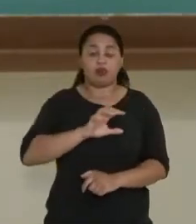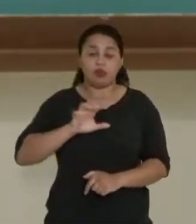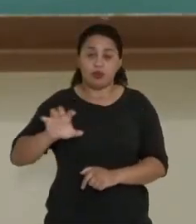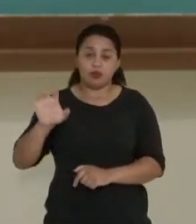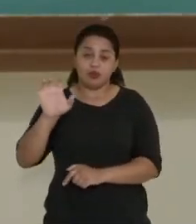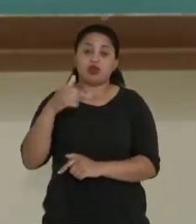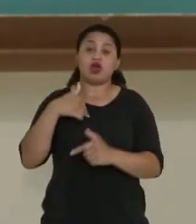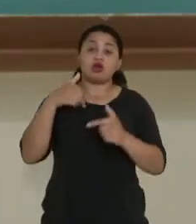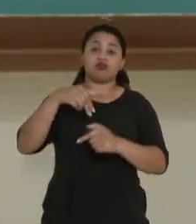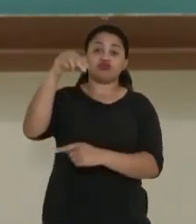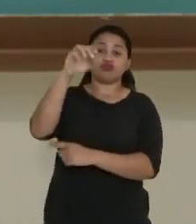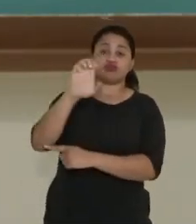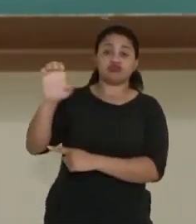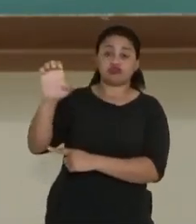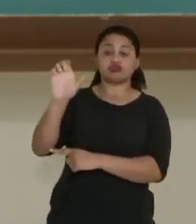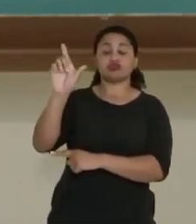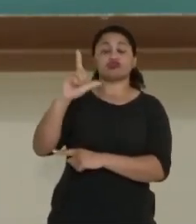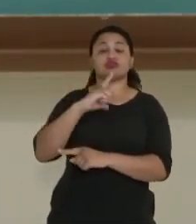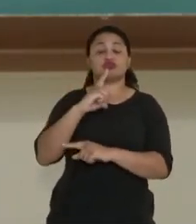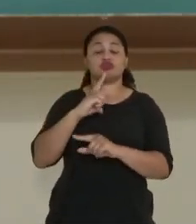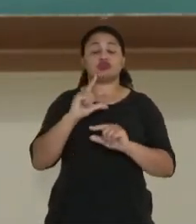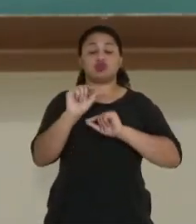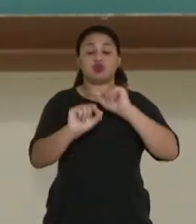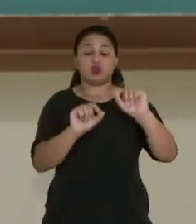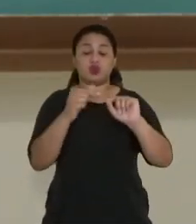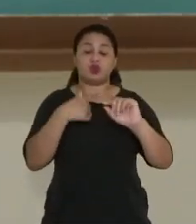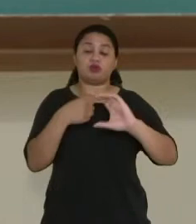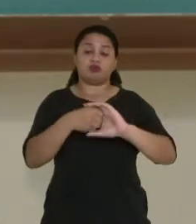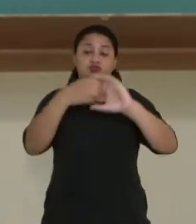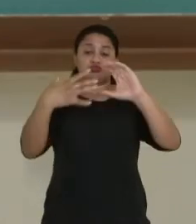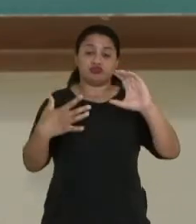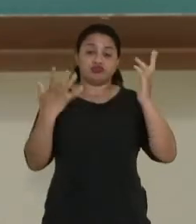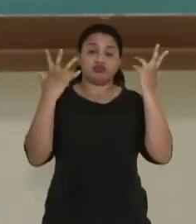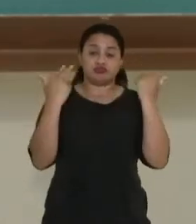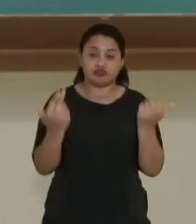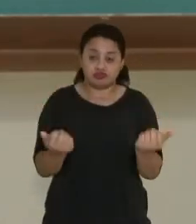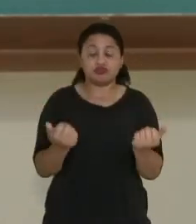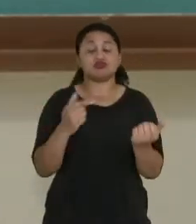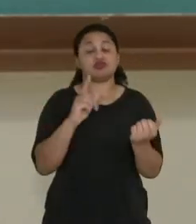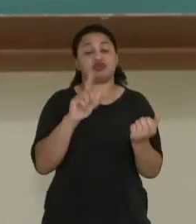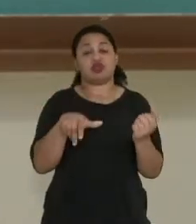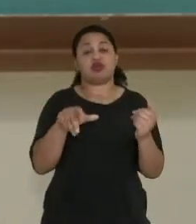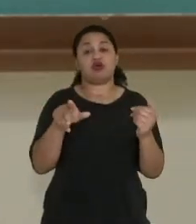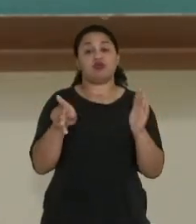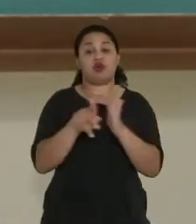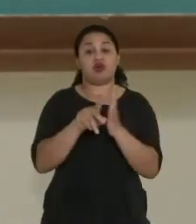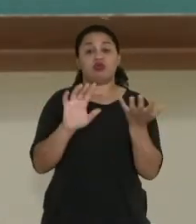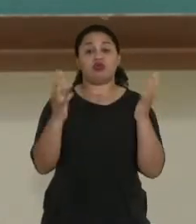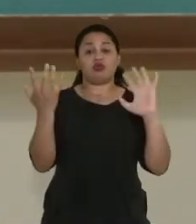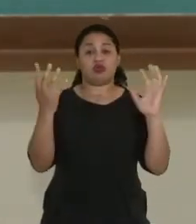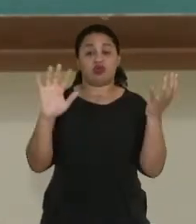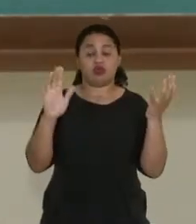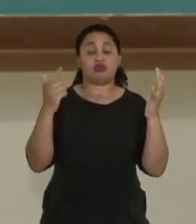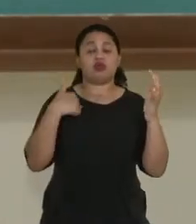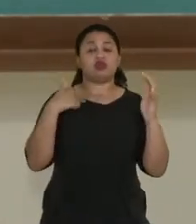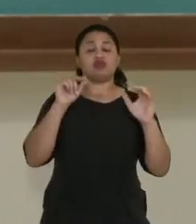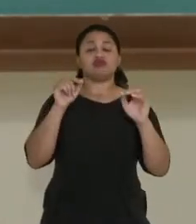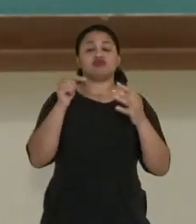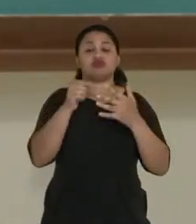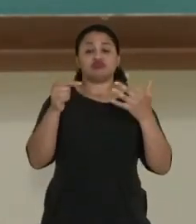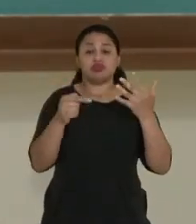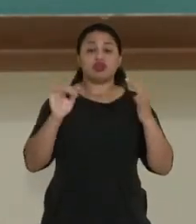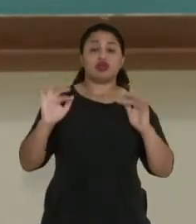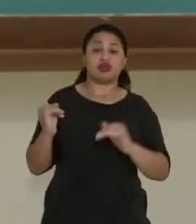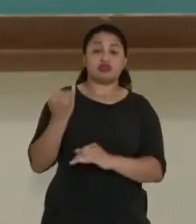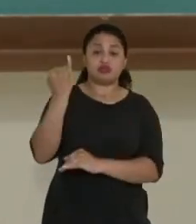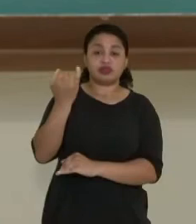região Nordeste, vai se estabelecer uma determinada característica natural, como é o caso do clima. Então, são fatores bem importantes para a